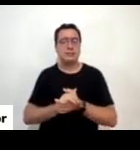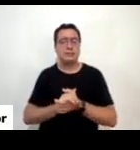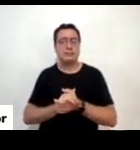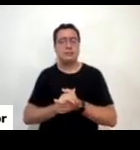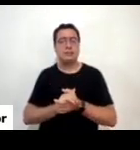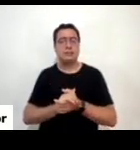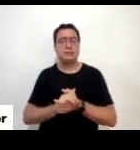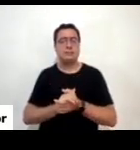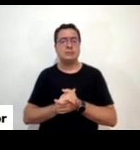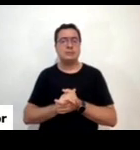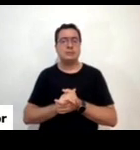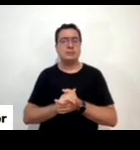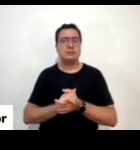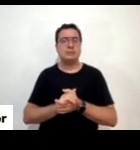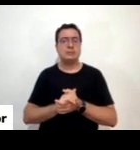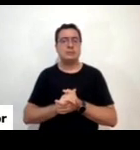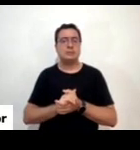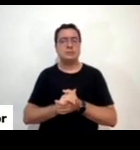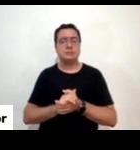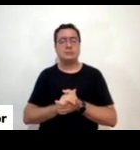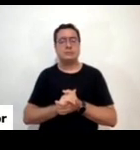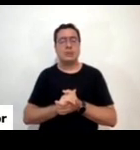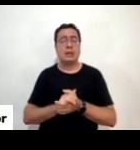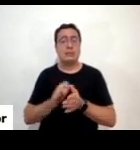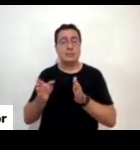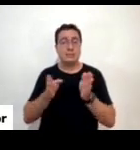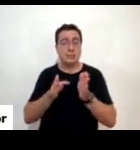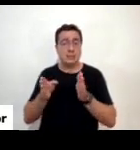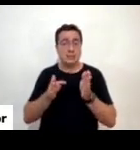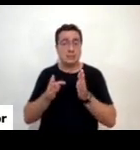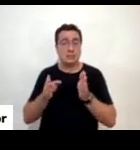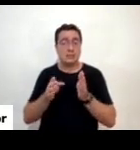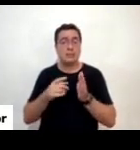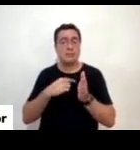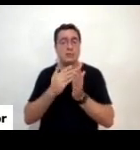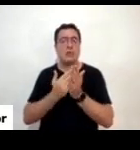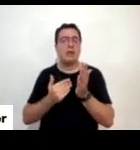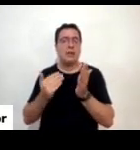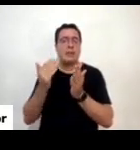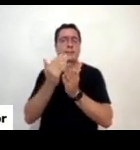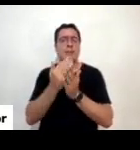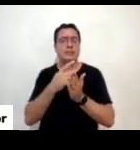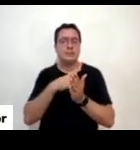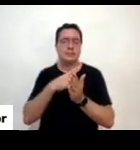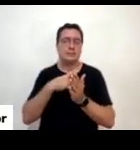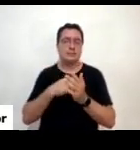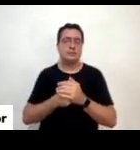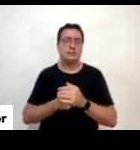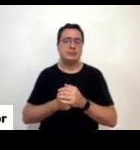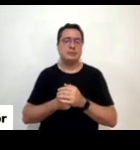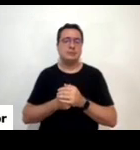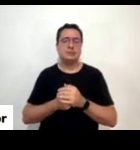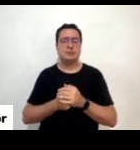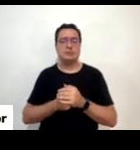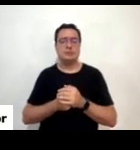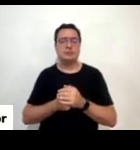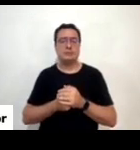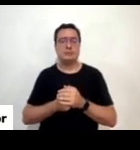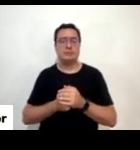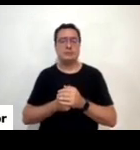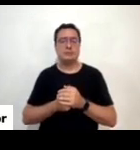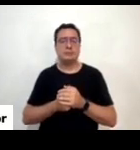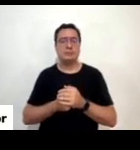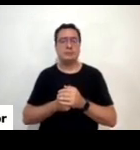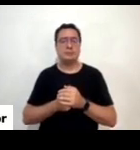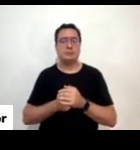Ah, é algo adicional à minha solução. A acessibilidade vai entrar como um plus, vai entrar como um diferencial. Mas será que tem que